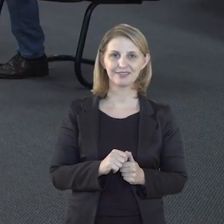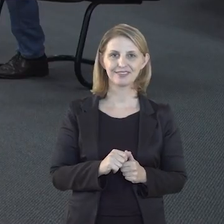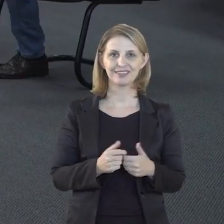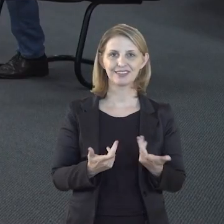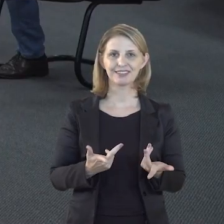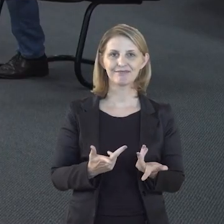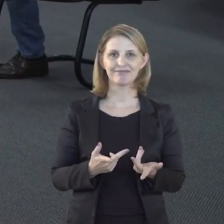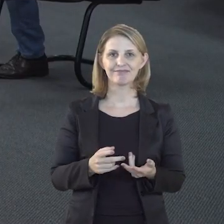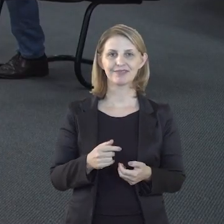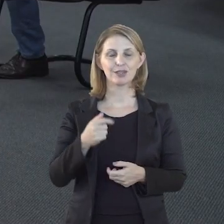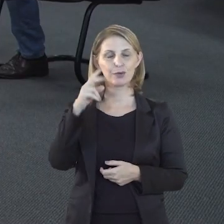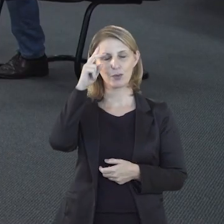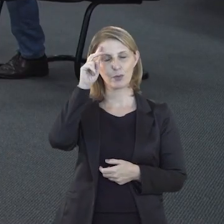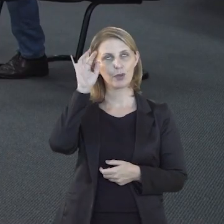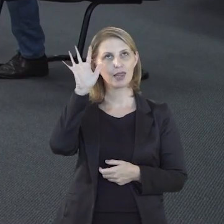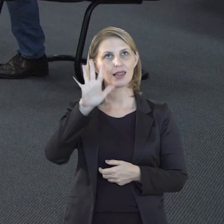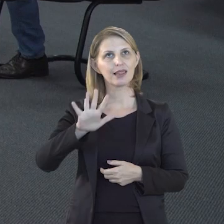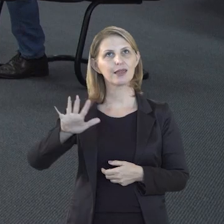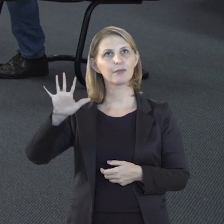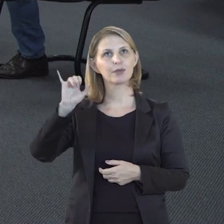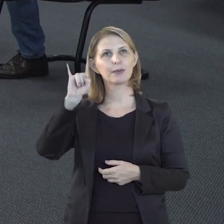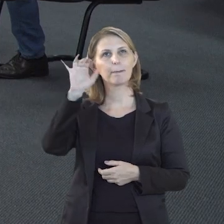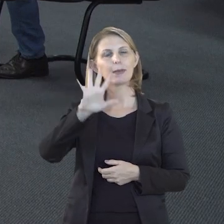de compreender tudo isso,